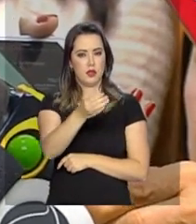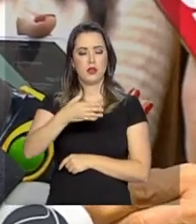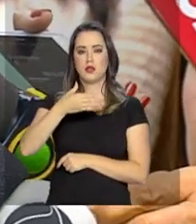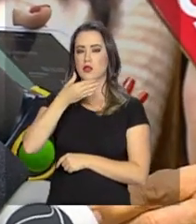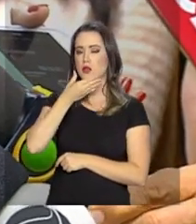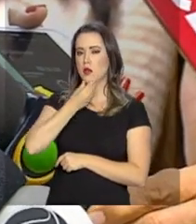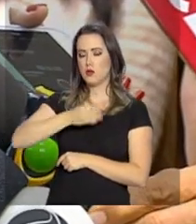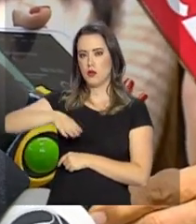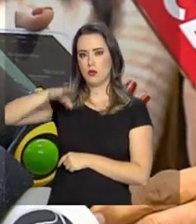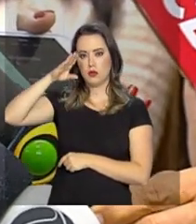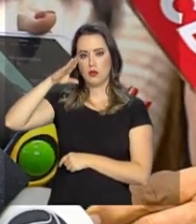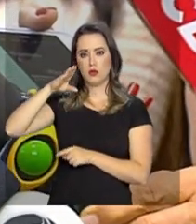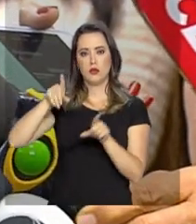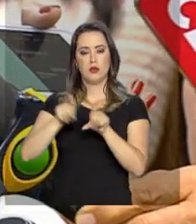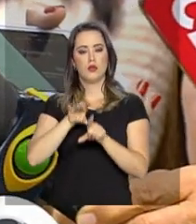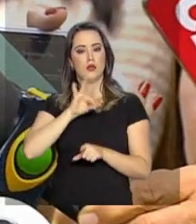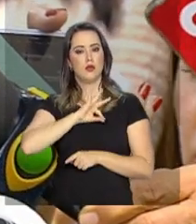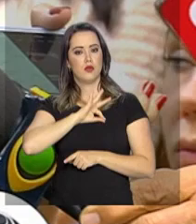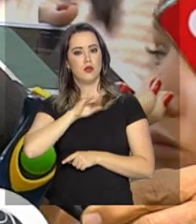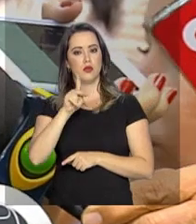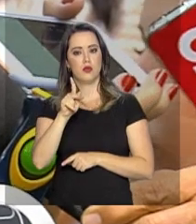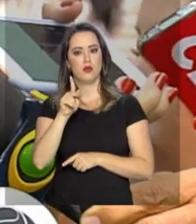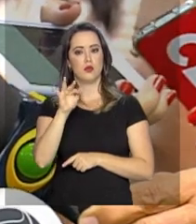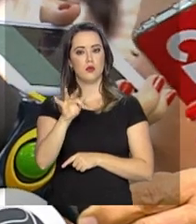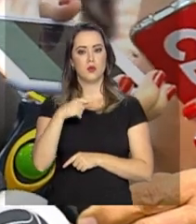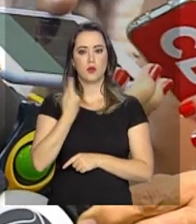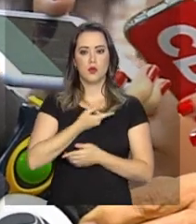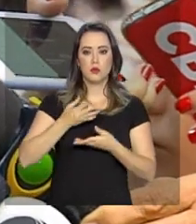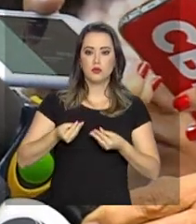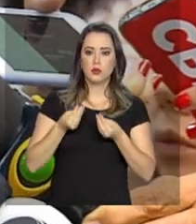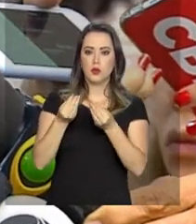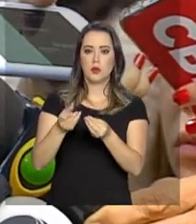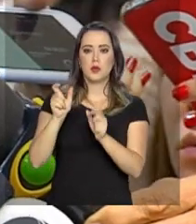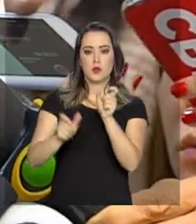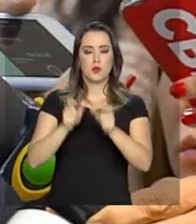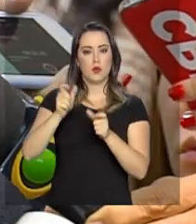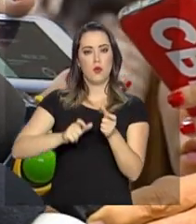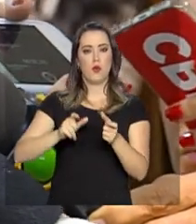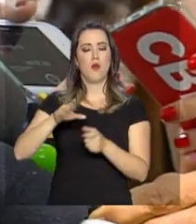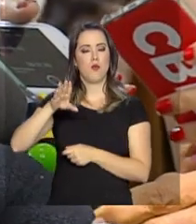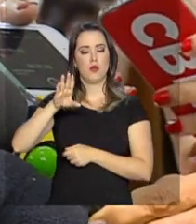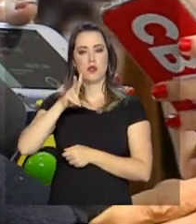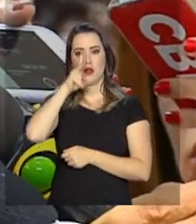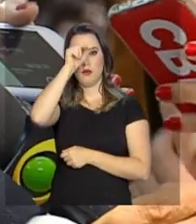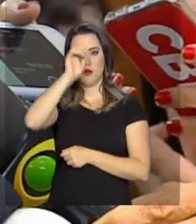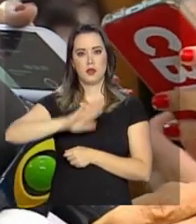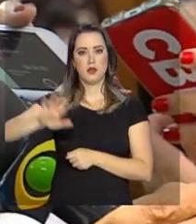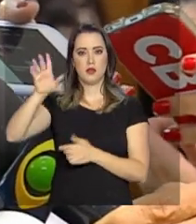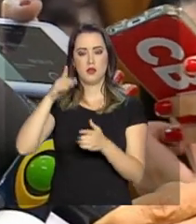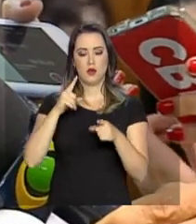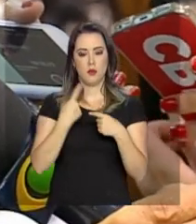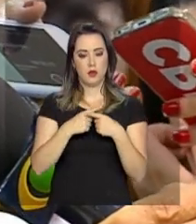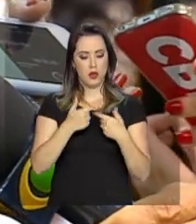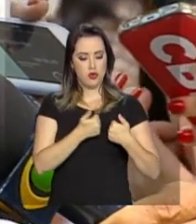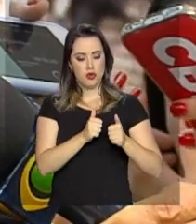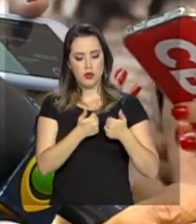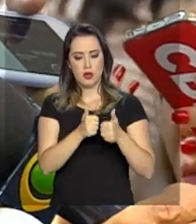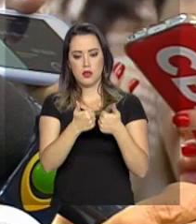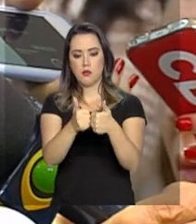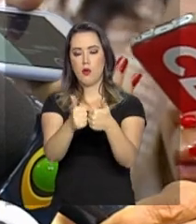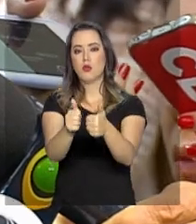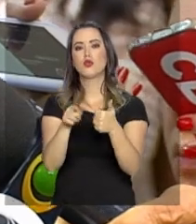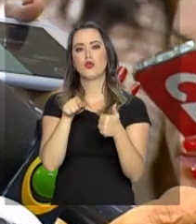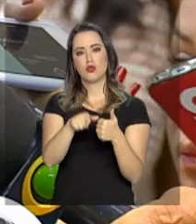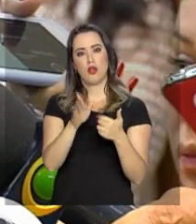Polícia Federal lá atuando. Nós reforçamos a Força Nacional, que tem agora, quando chegar por terra, porque 60 deles já estão